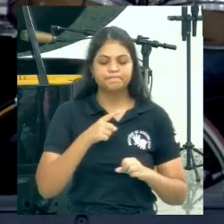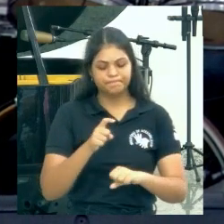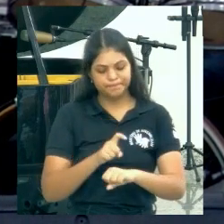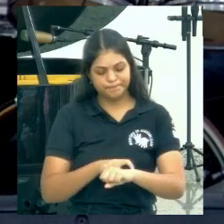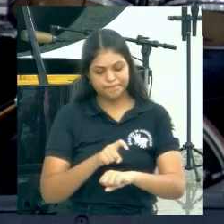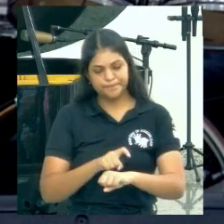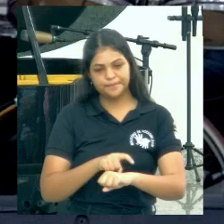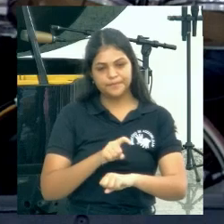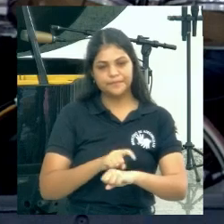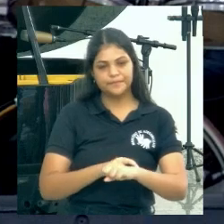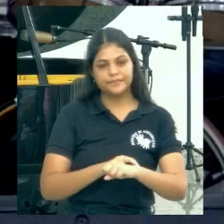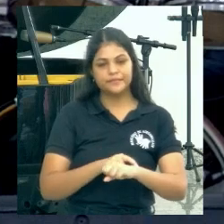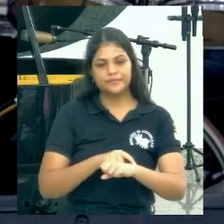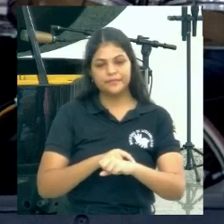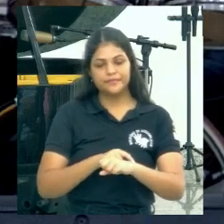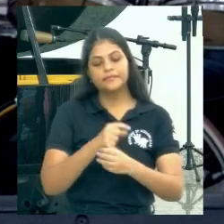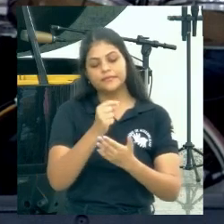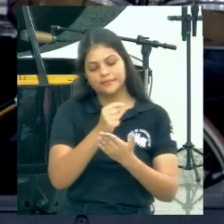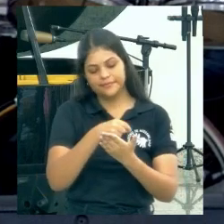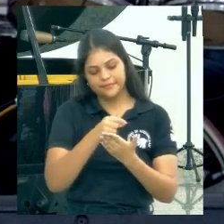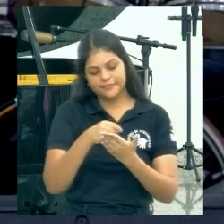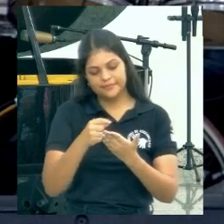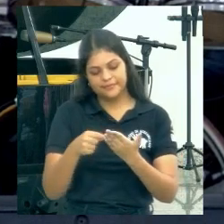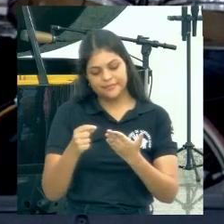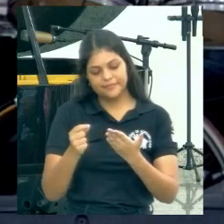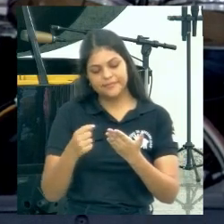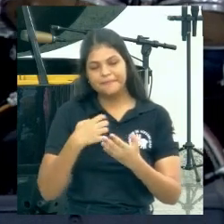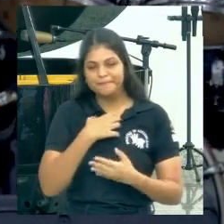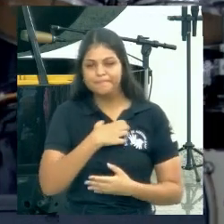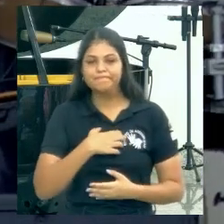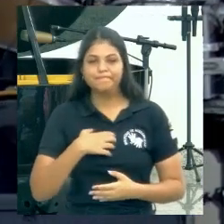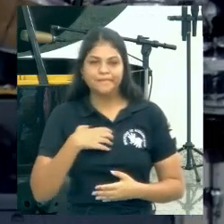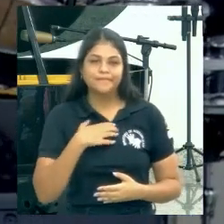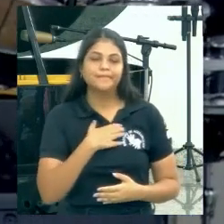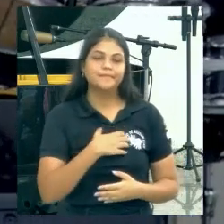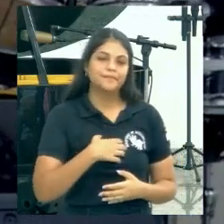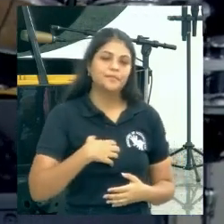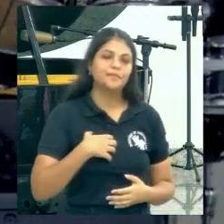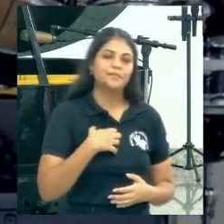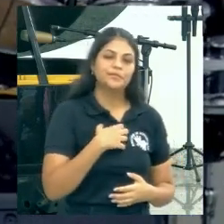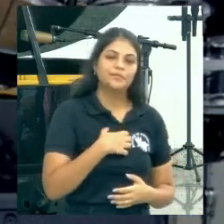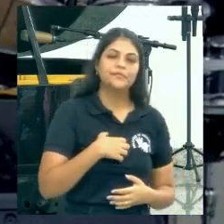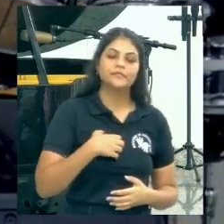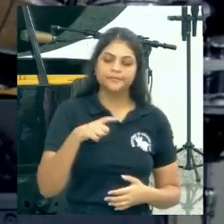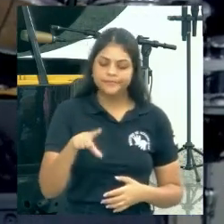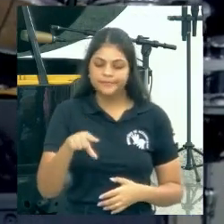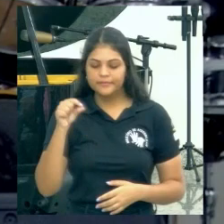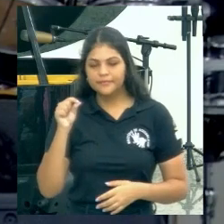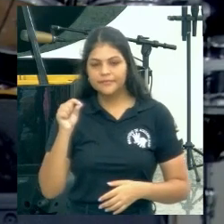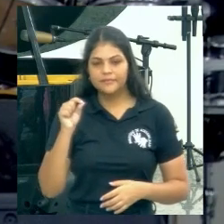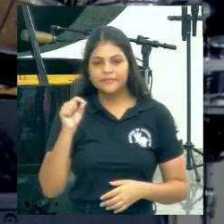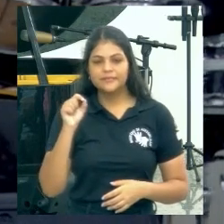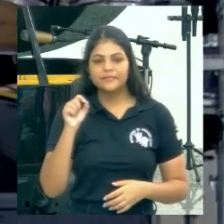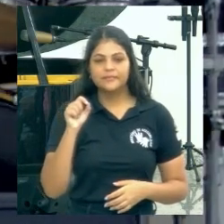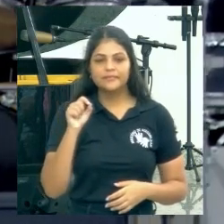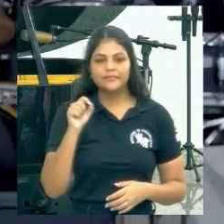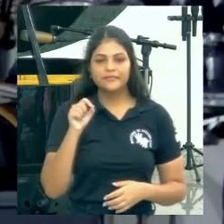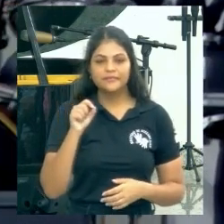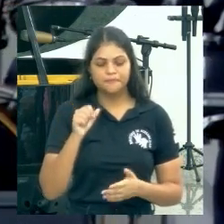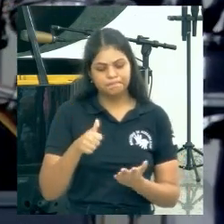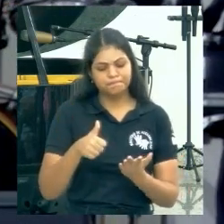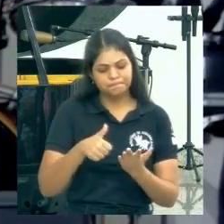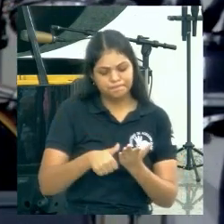em que, através das cartas, sentimentos, decisões, às vezes até com o selo daquela